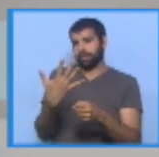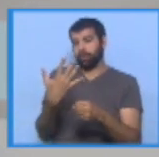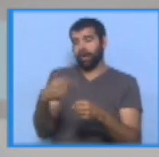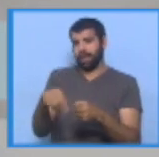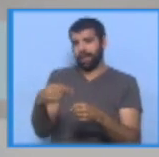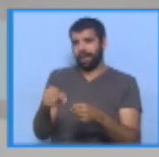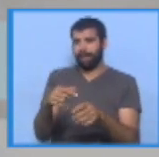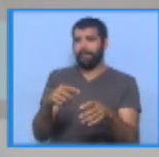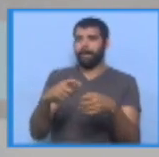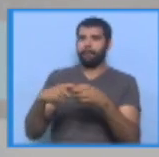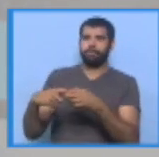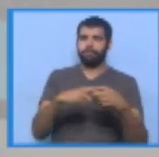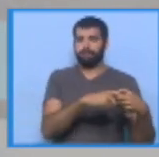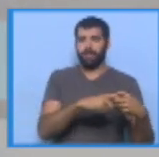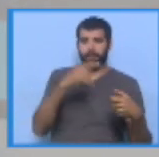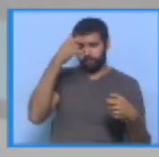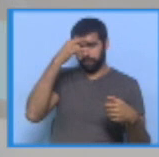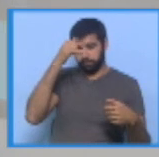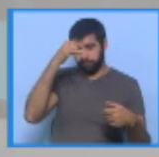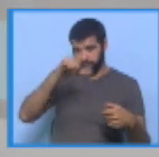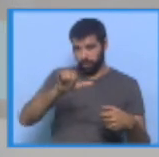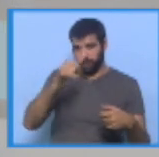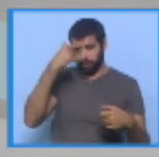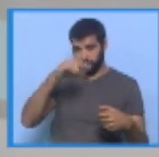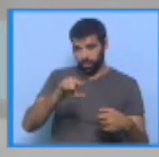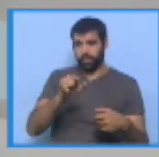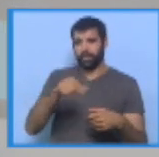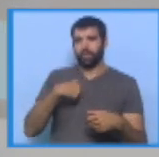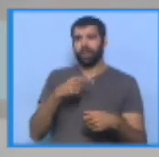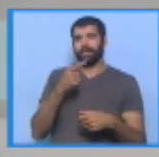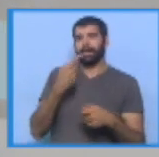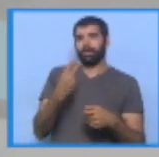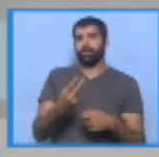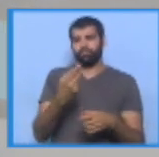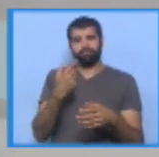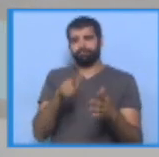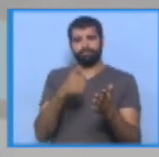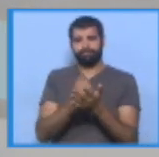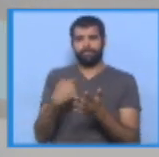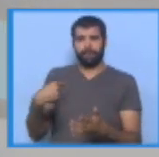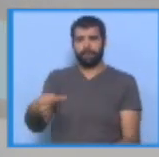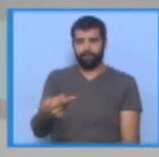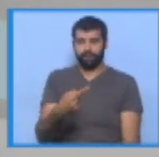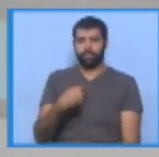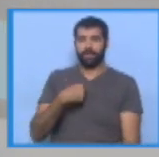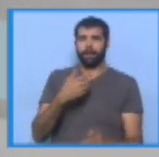2 andores que são fixos, que é Nossa Senhora dos Remédios, obviamente, a Nossa Senhora da Assunção, que é a padroeira